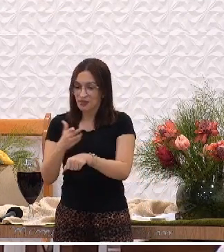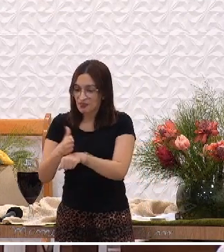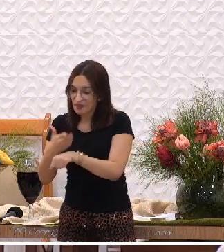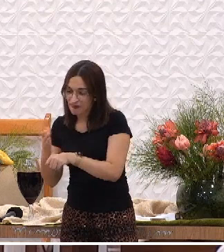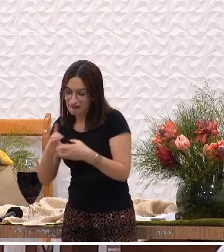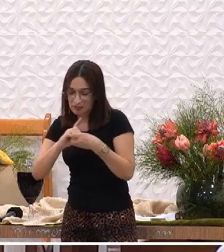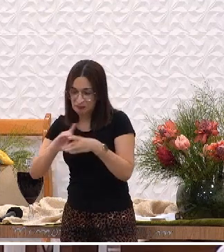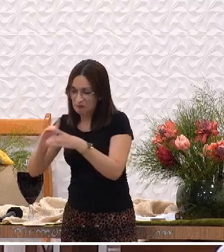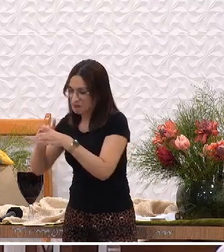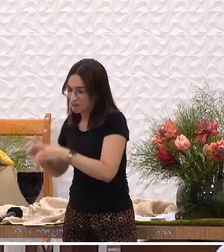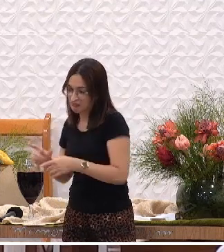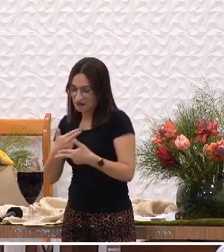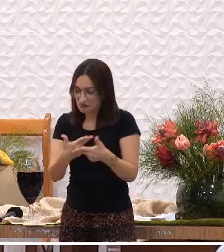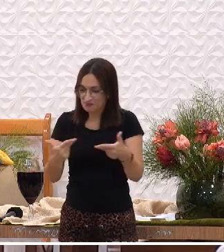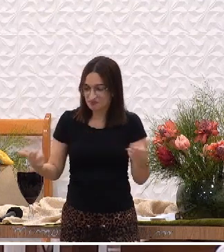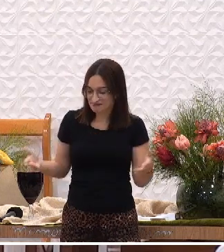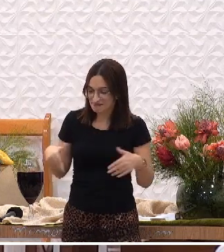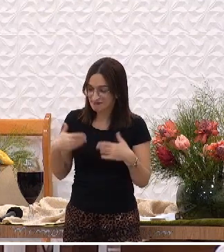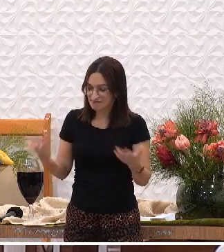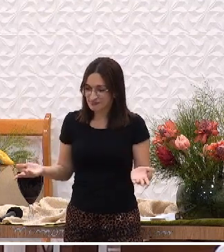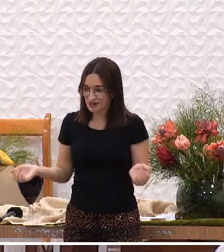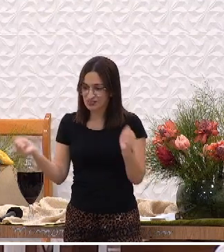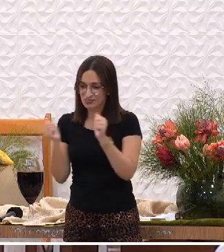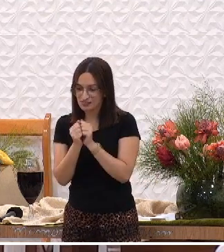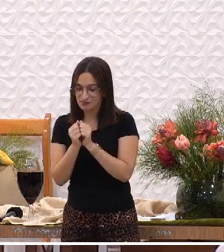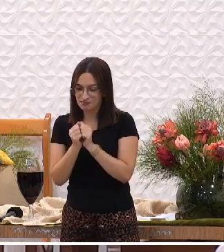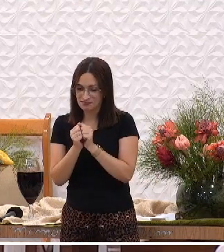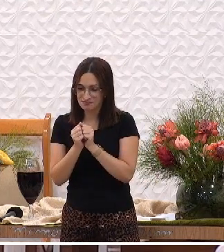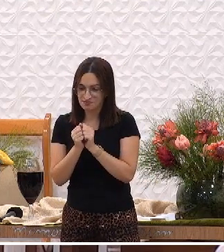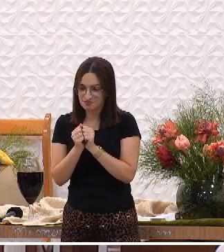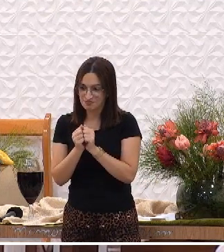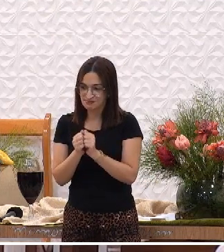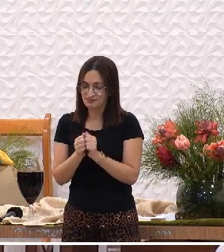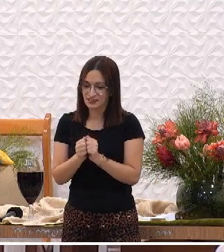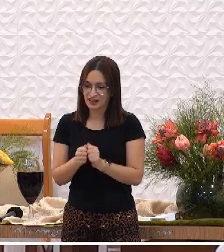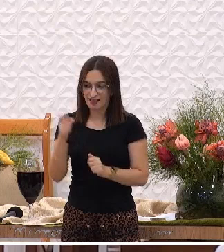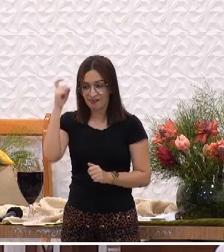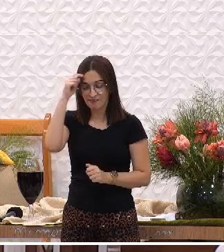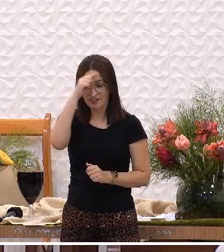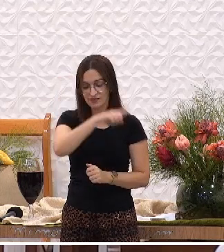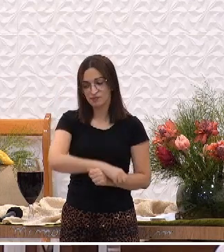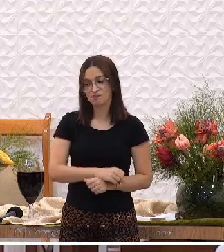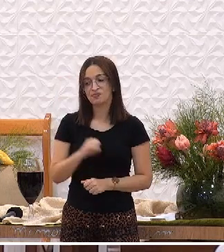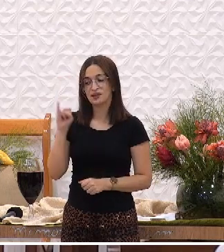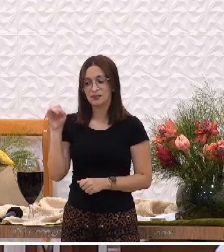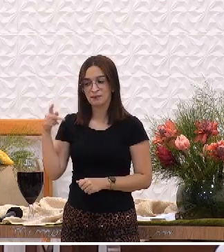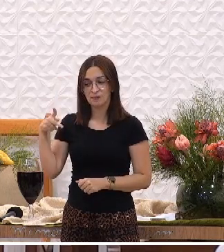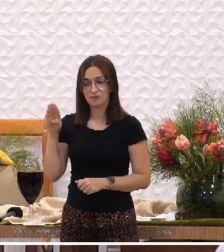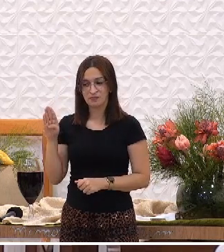E aí fica a crítica para a IPB de certa forma também, né? A gente meio que desistiu disso. Mas era a forma como a igreja